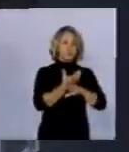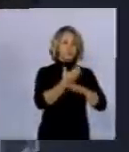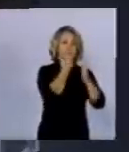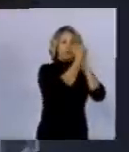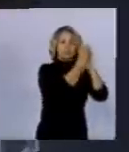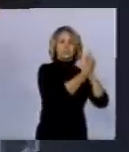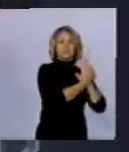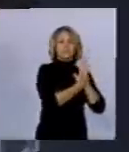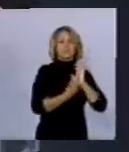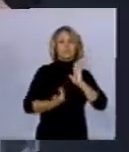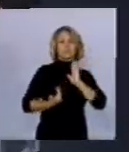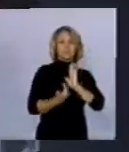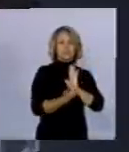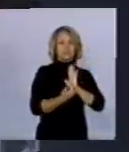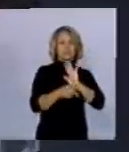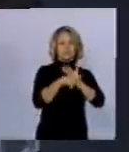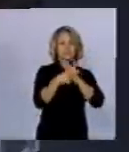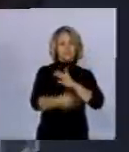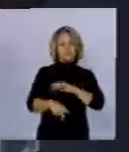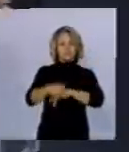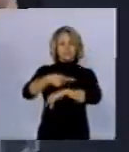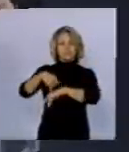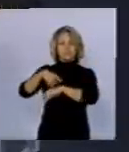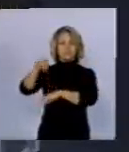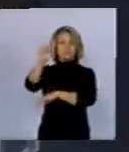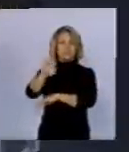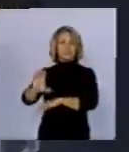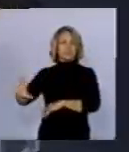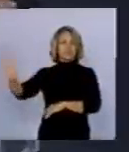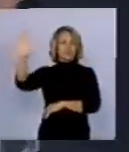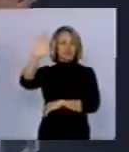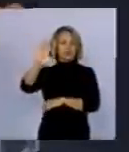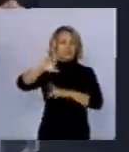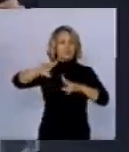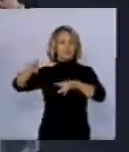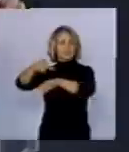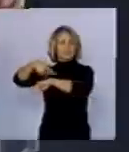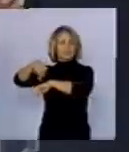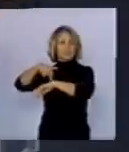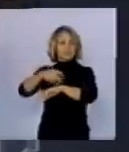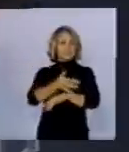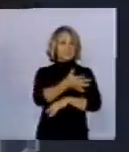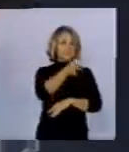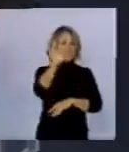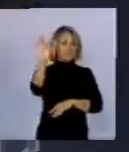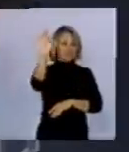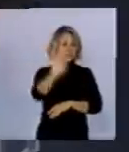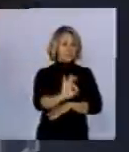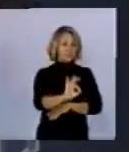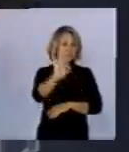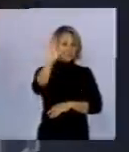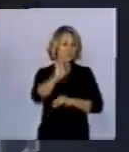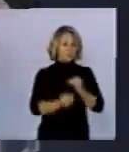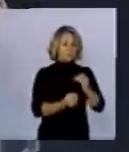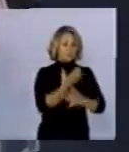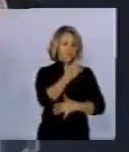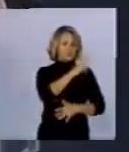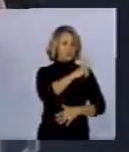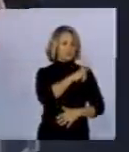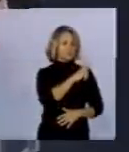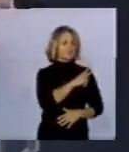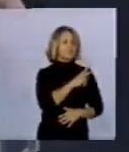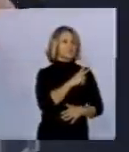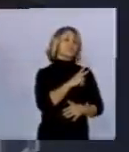eh de conteúdo europeu nos seus países e 10% para produção independente na